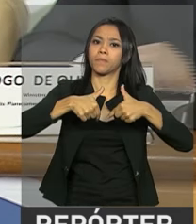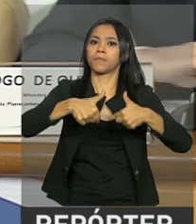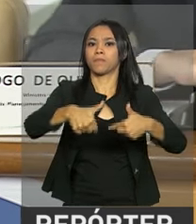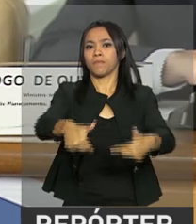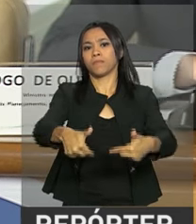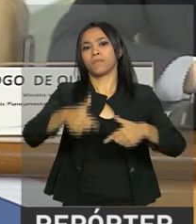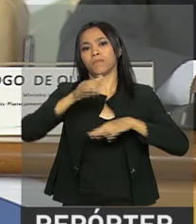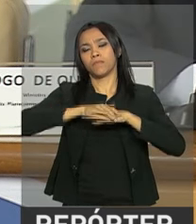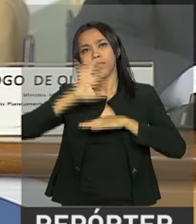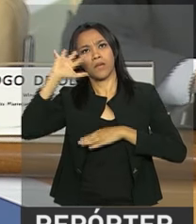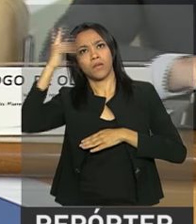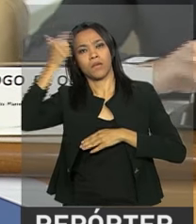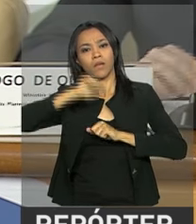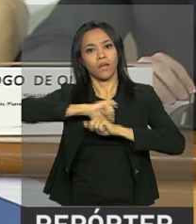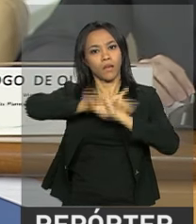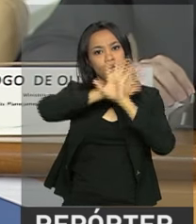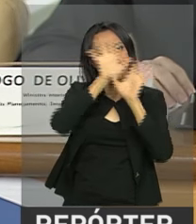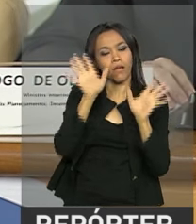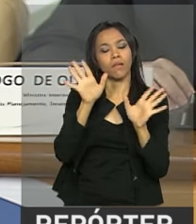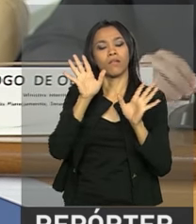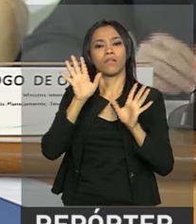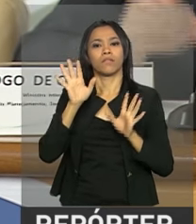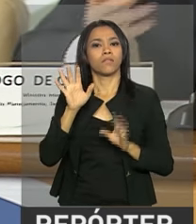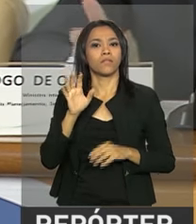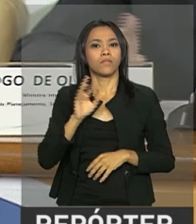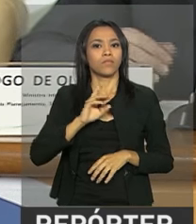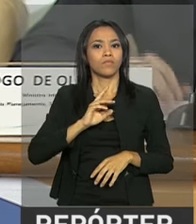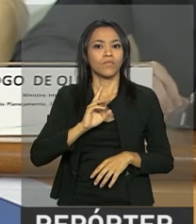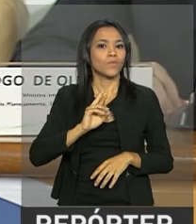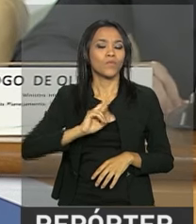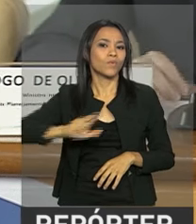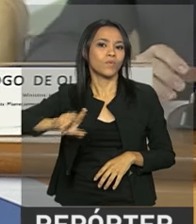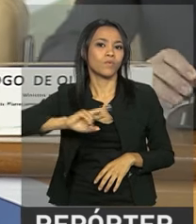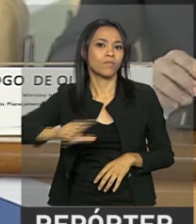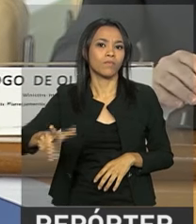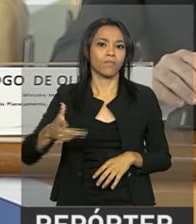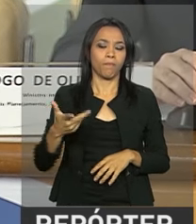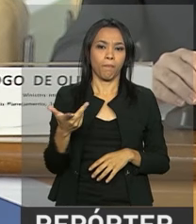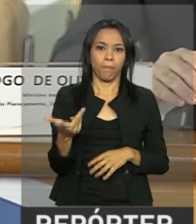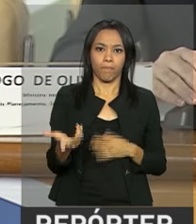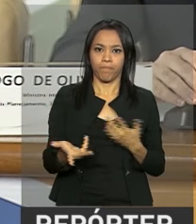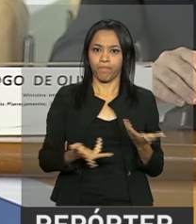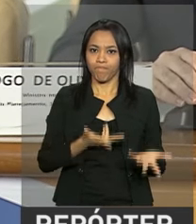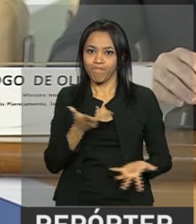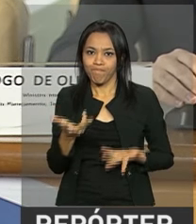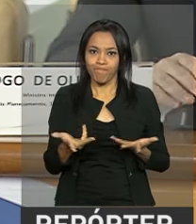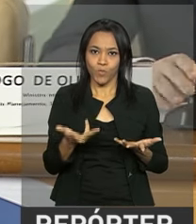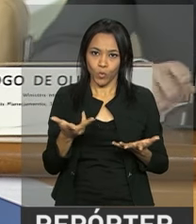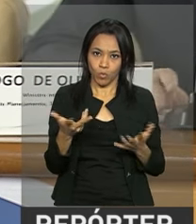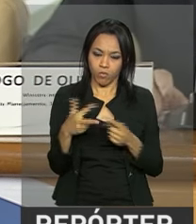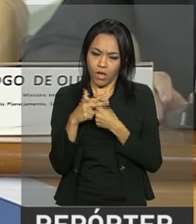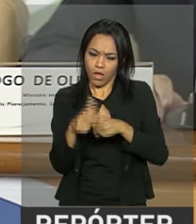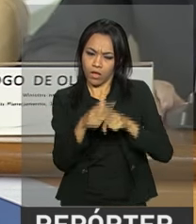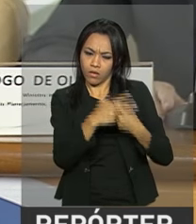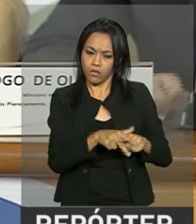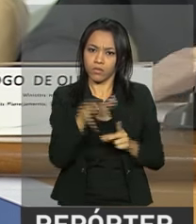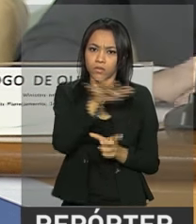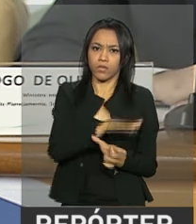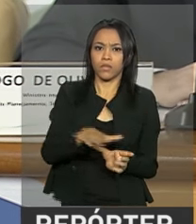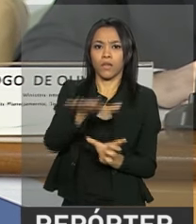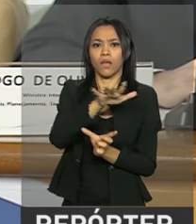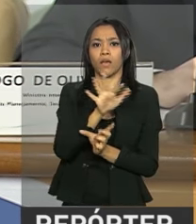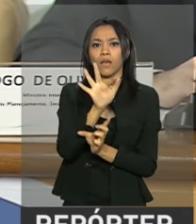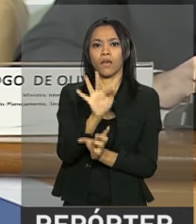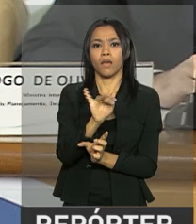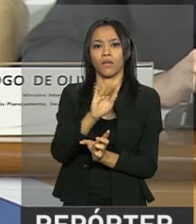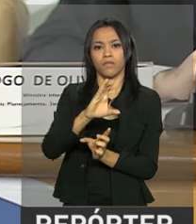bastante decidida, objetiva, não só para a concretização do processo de ajuste fiscal, mas também para